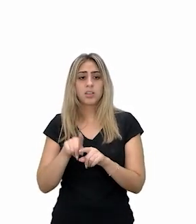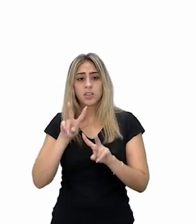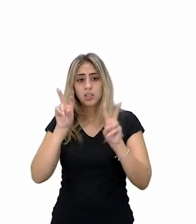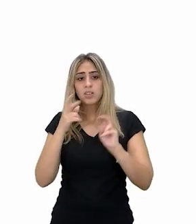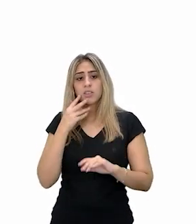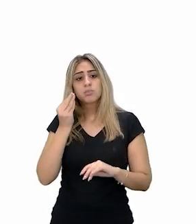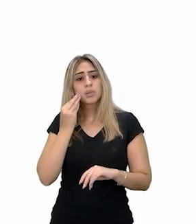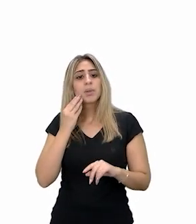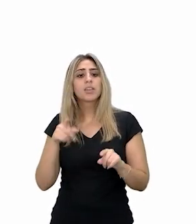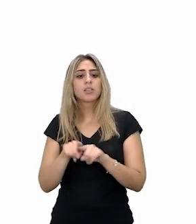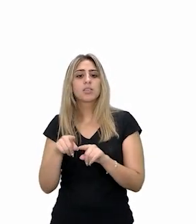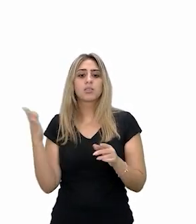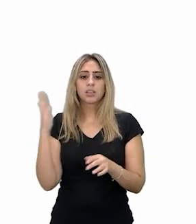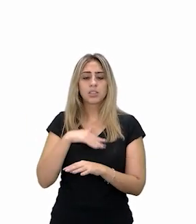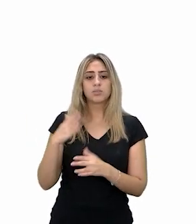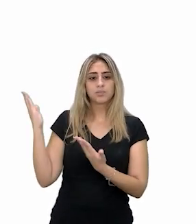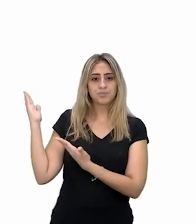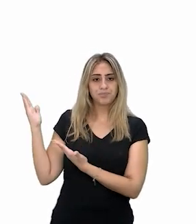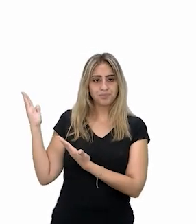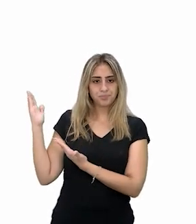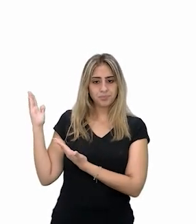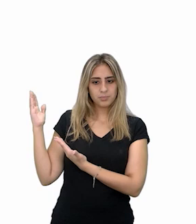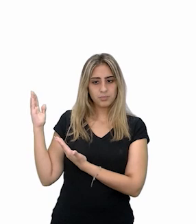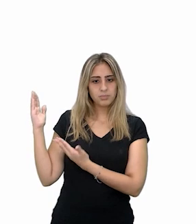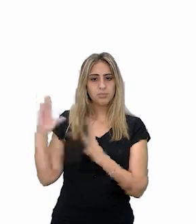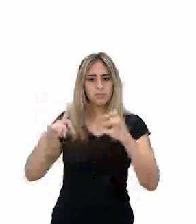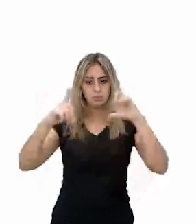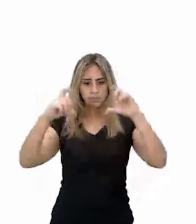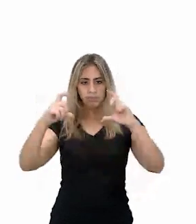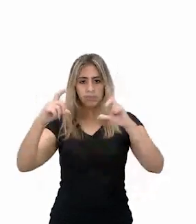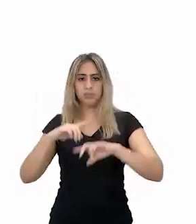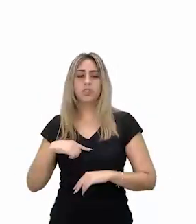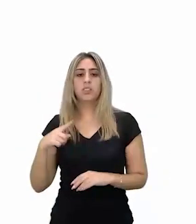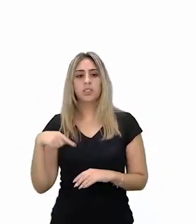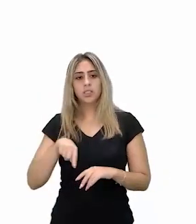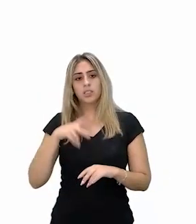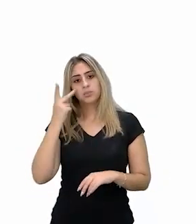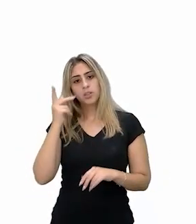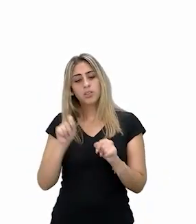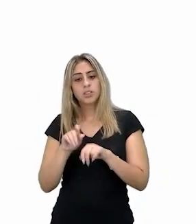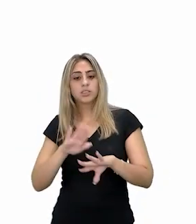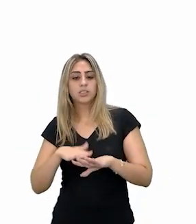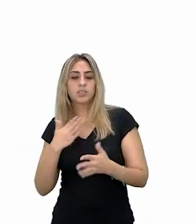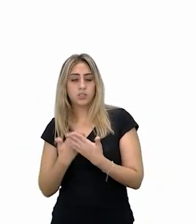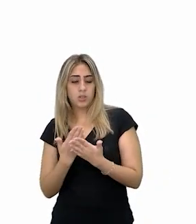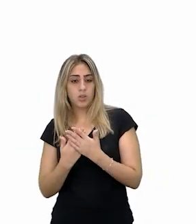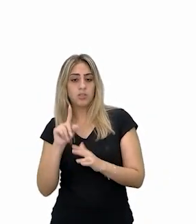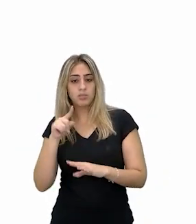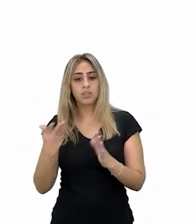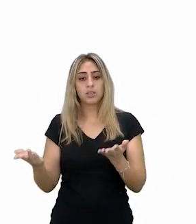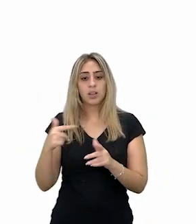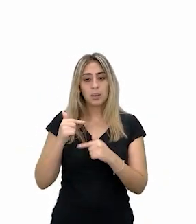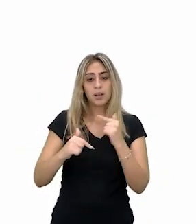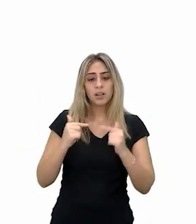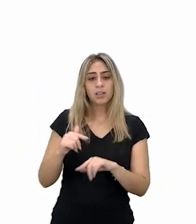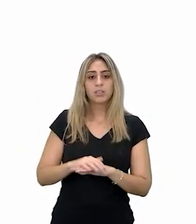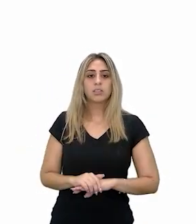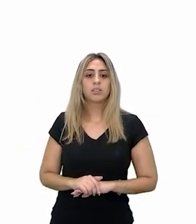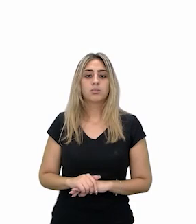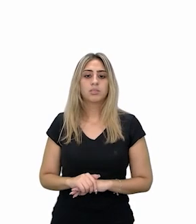de experimentos, trazemos um print do caderno São Paulo faz escola, lá da terceira série, que vai trabalhar, ó, olha